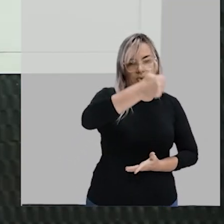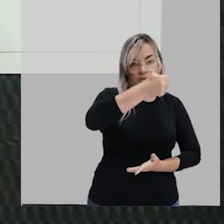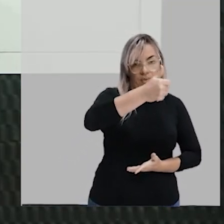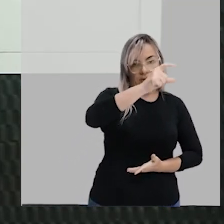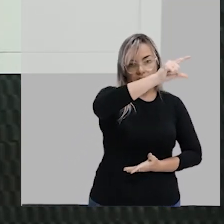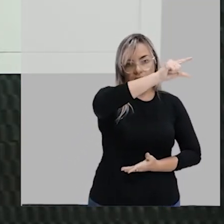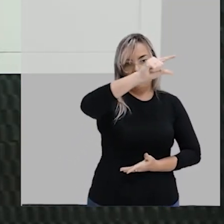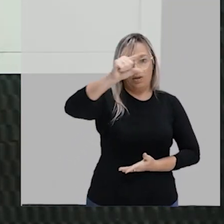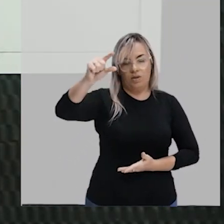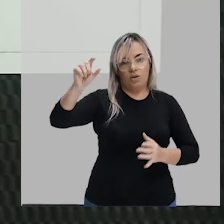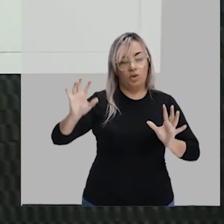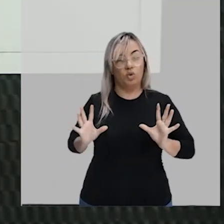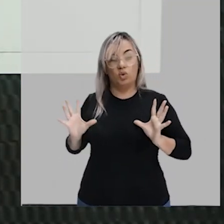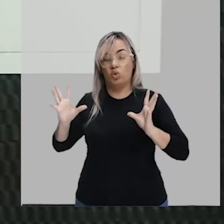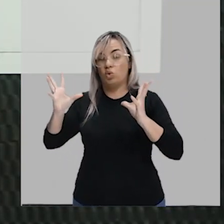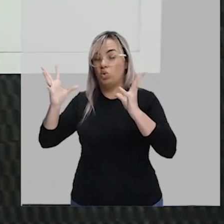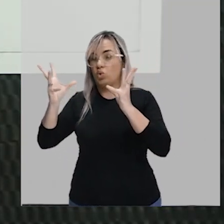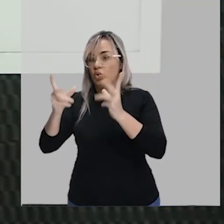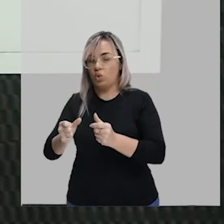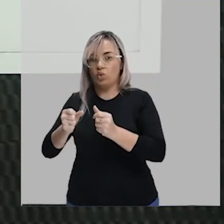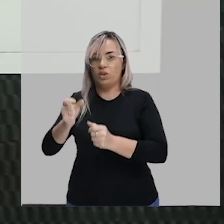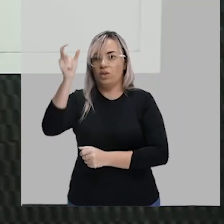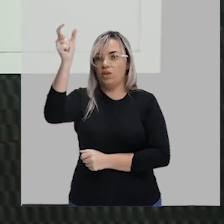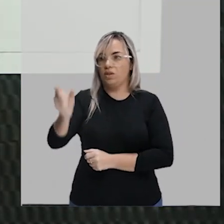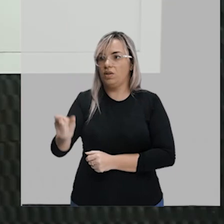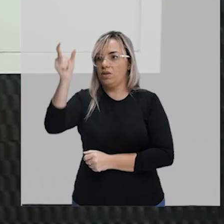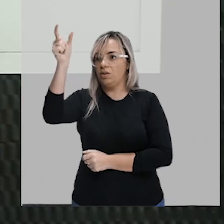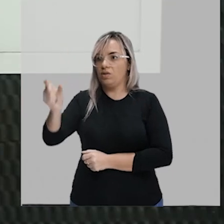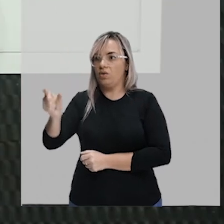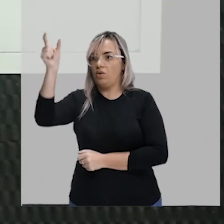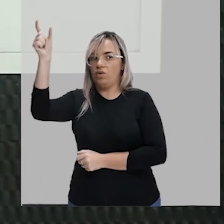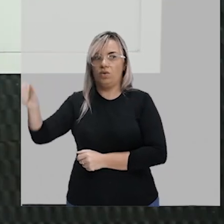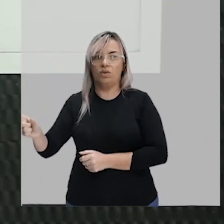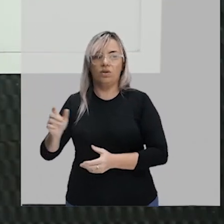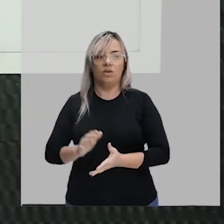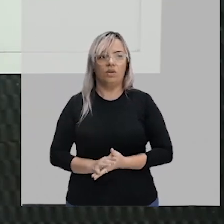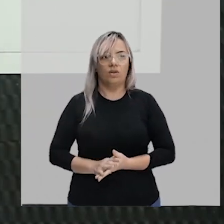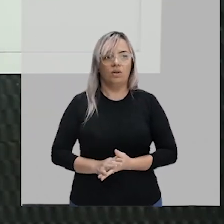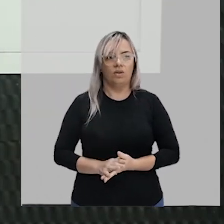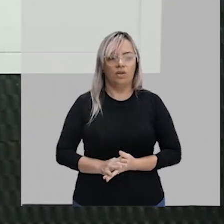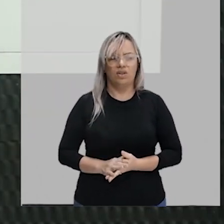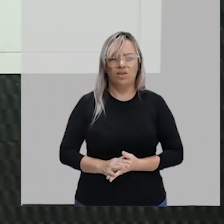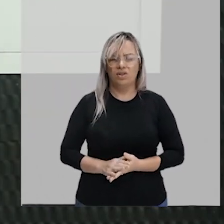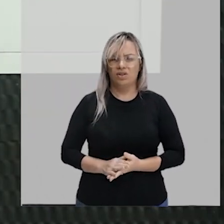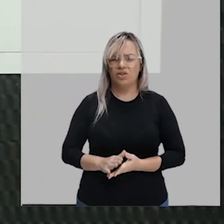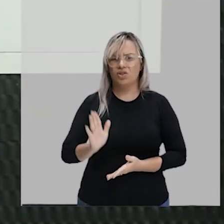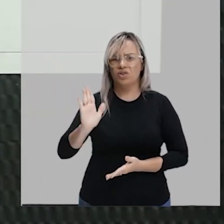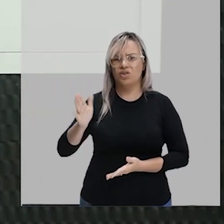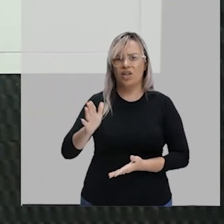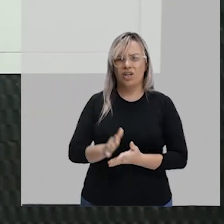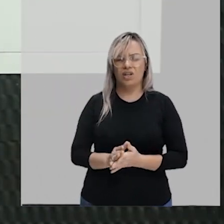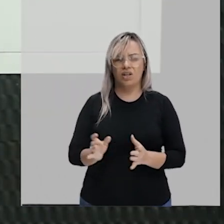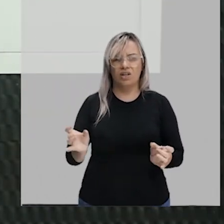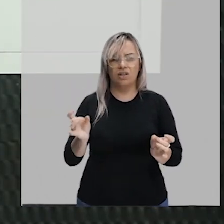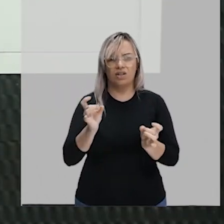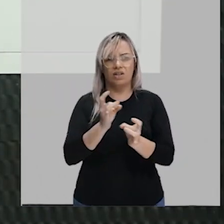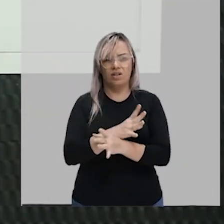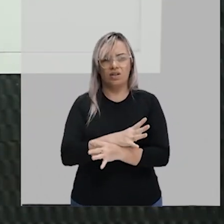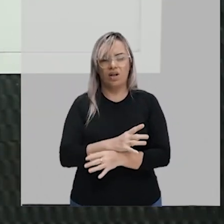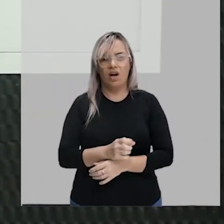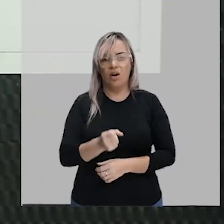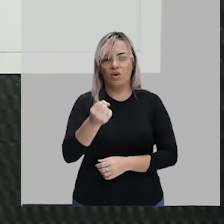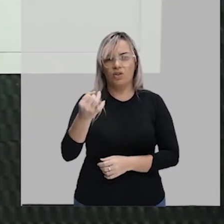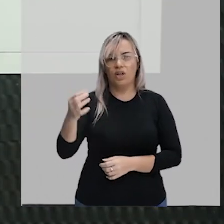todas as colunas. Se já acabou a quantidade de coluna, eu passo para a